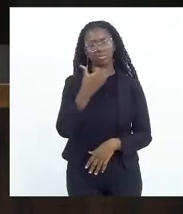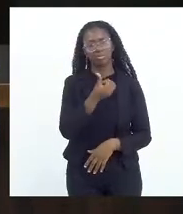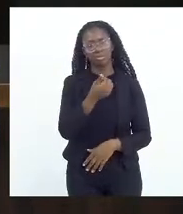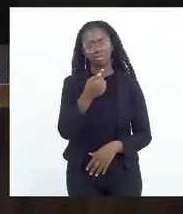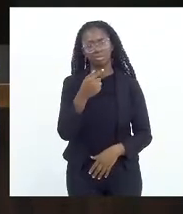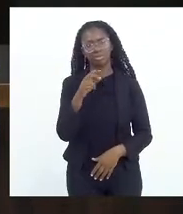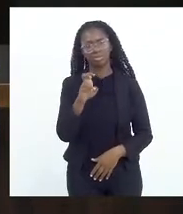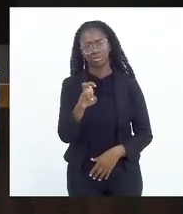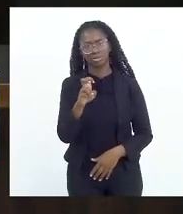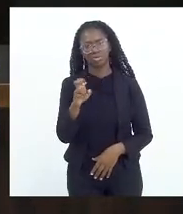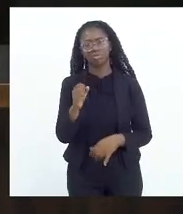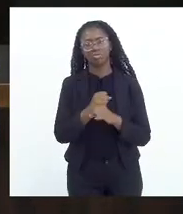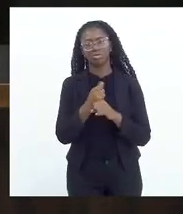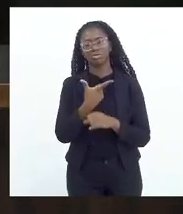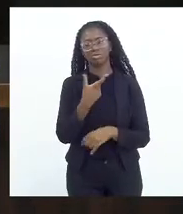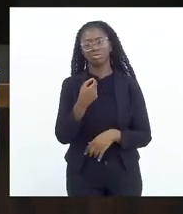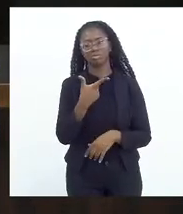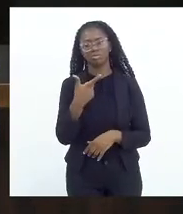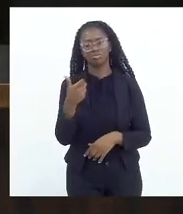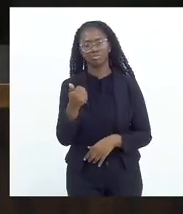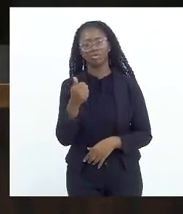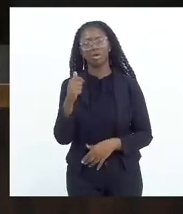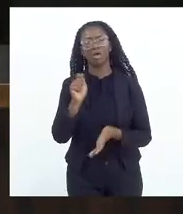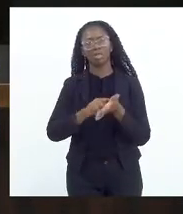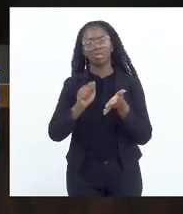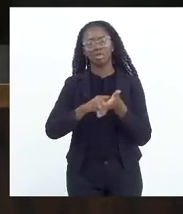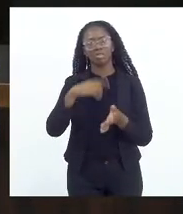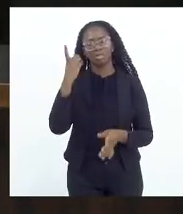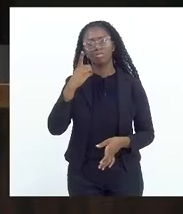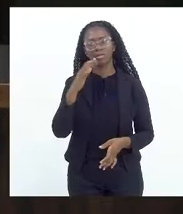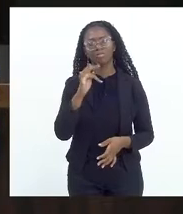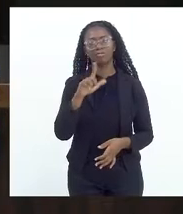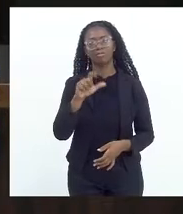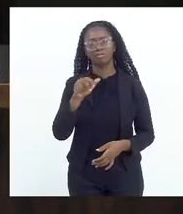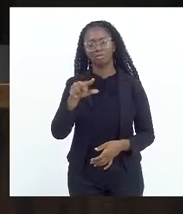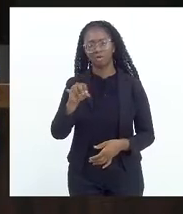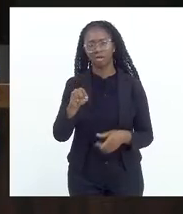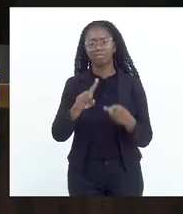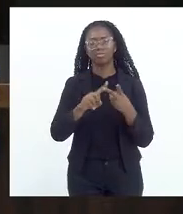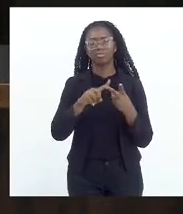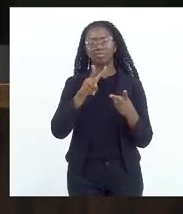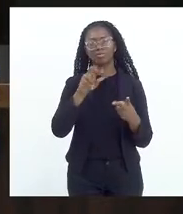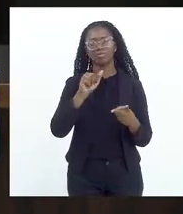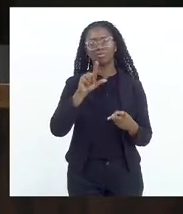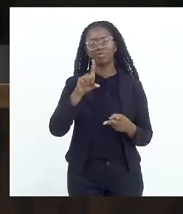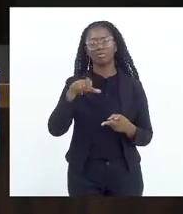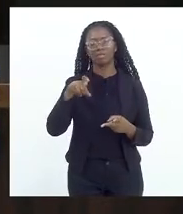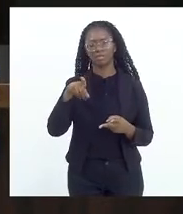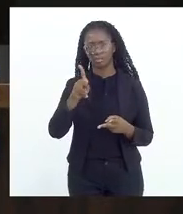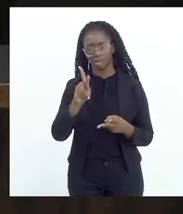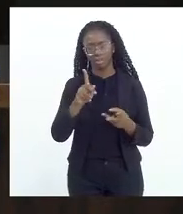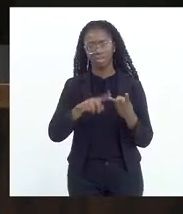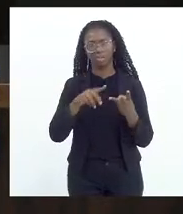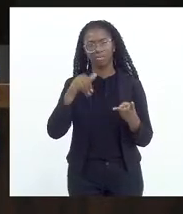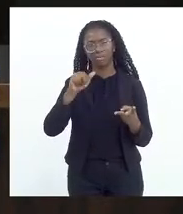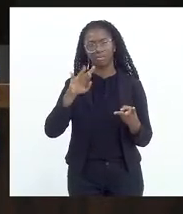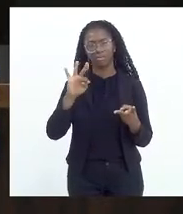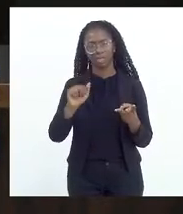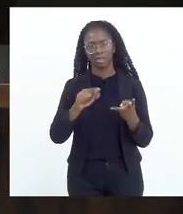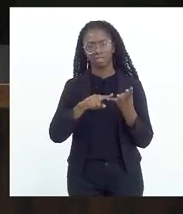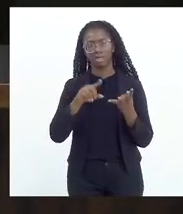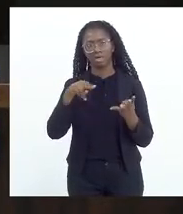675 de 21, de autoria dos deputados Flávio Serafini, Valdec Carneiro, Marta Rocha, Noel de